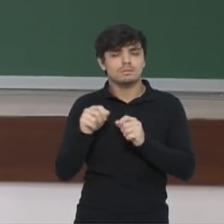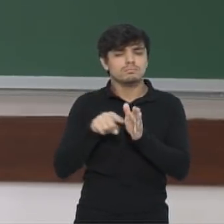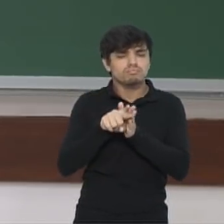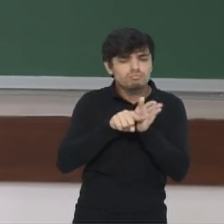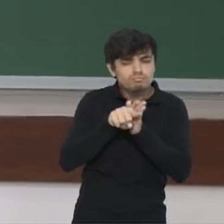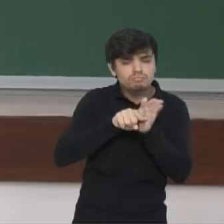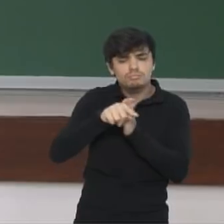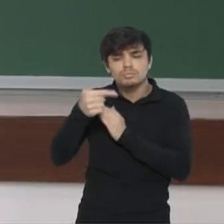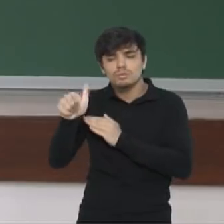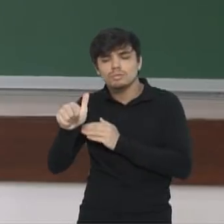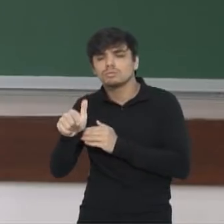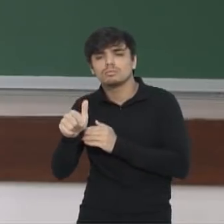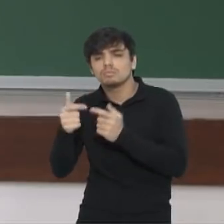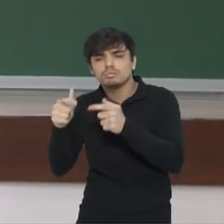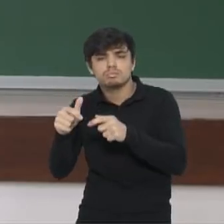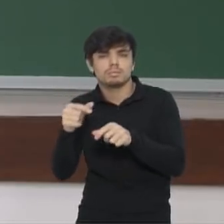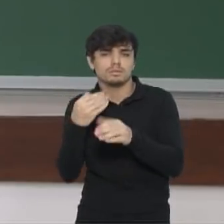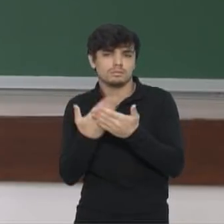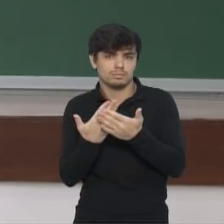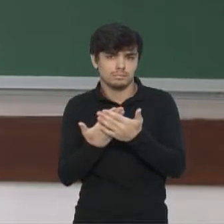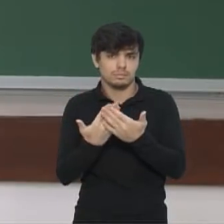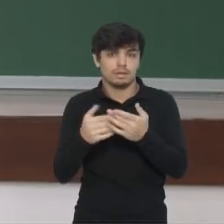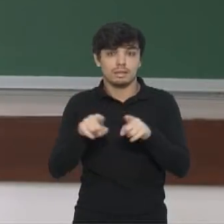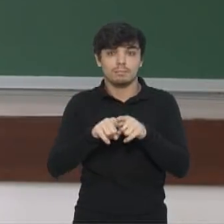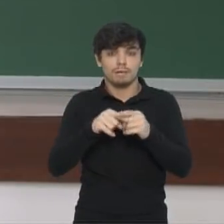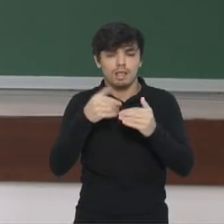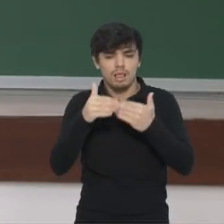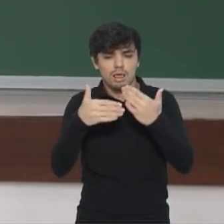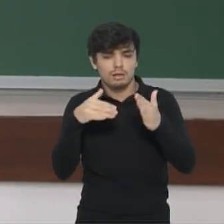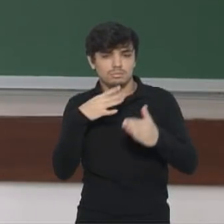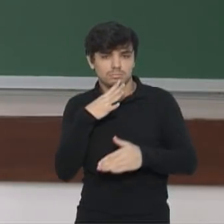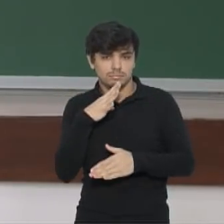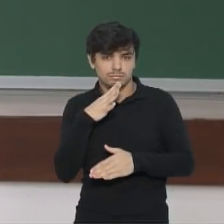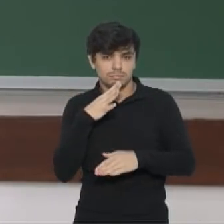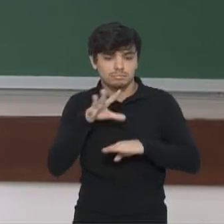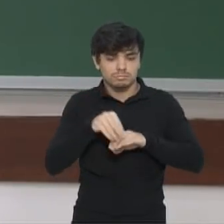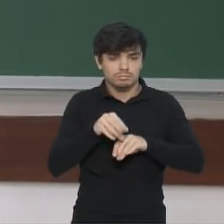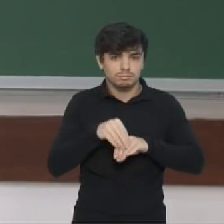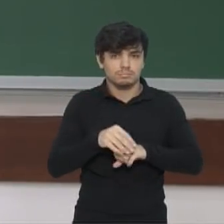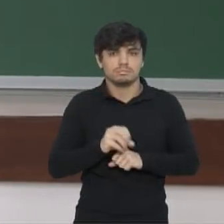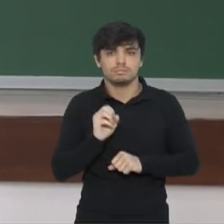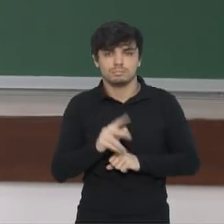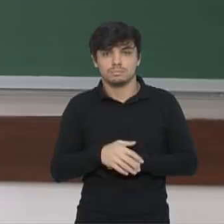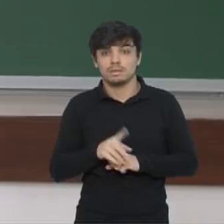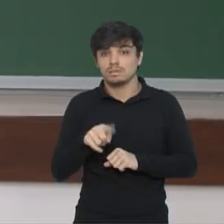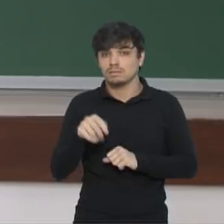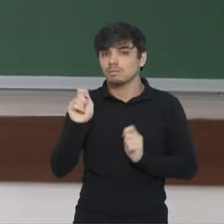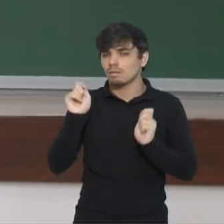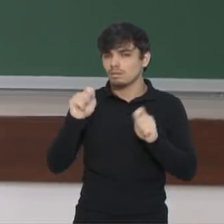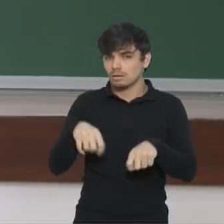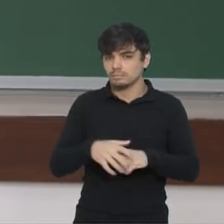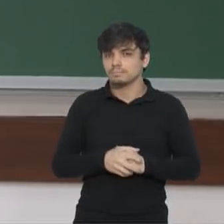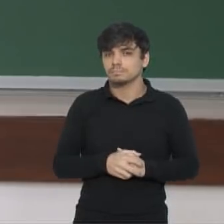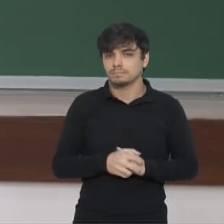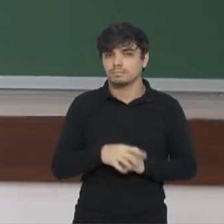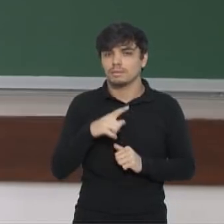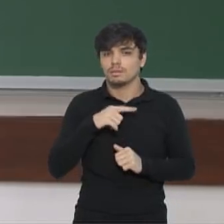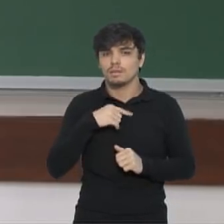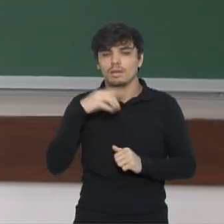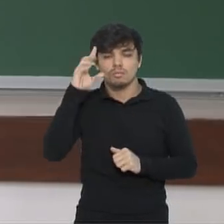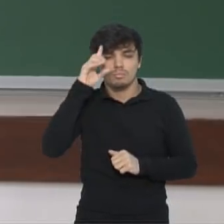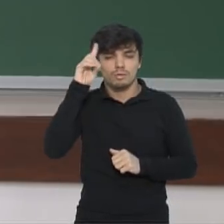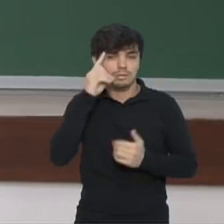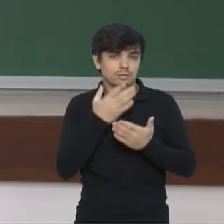outras fontes para vocês estudarem e irem além no seu conhecimento, né, pessoal? Isso vale a pena para a gente poder ter uma rotina